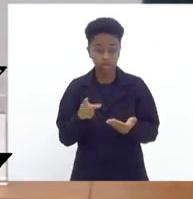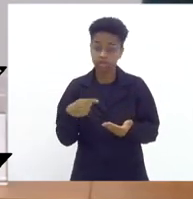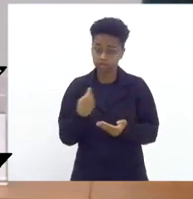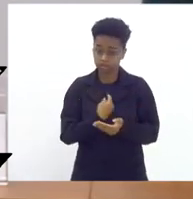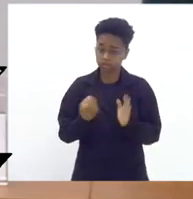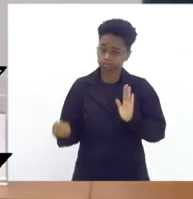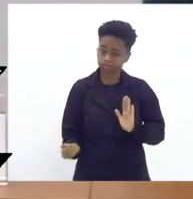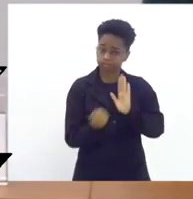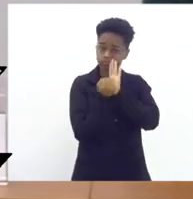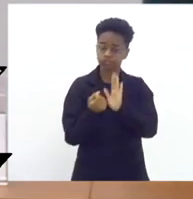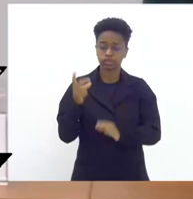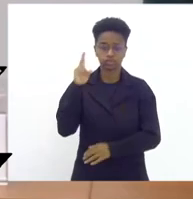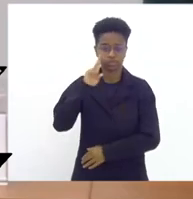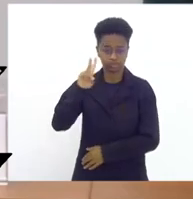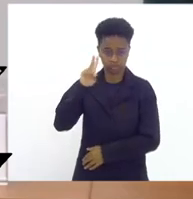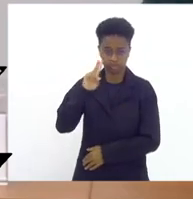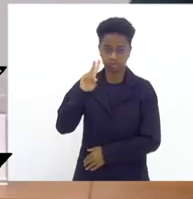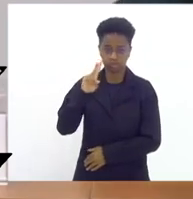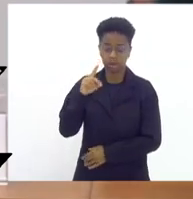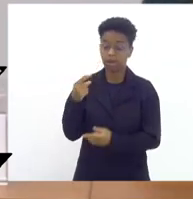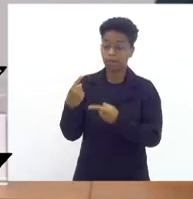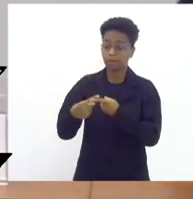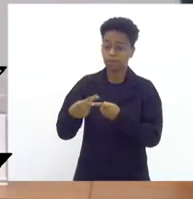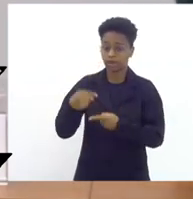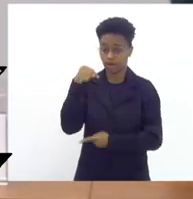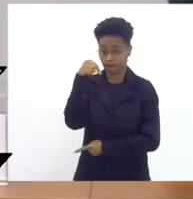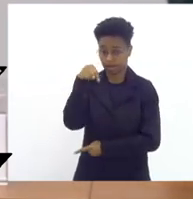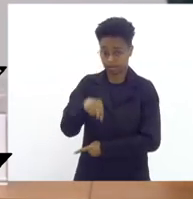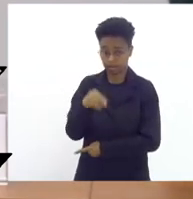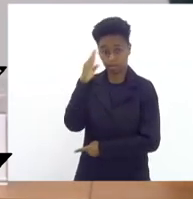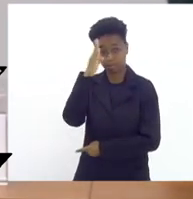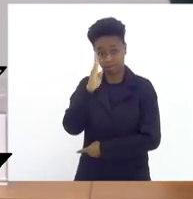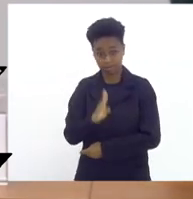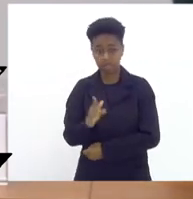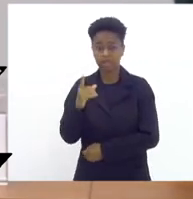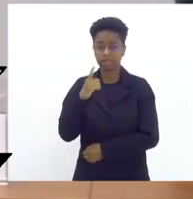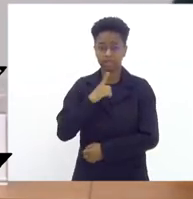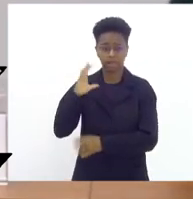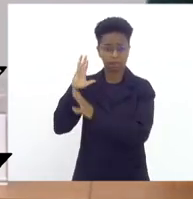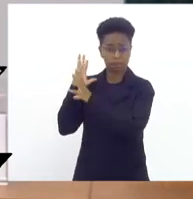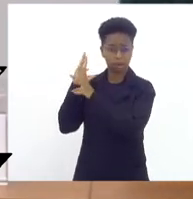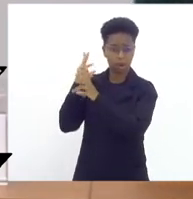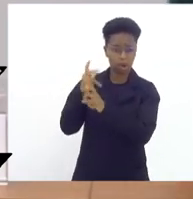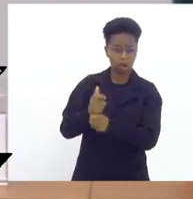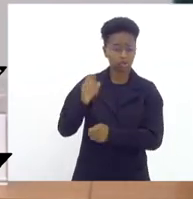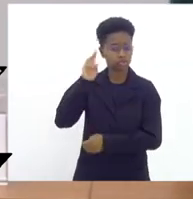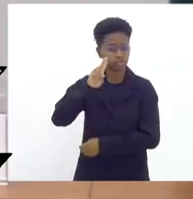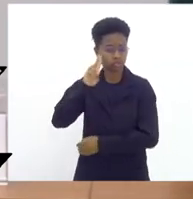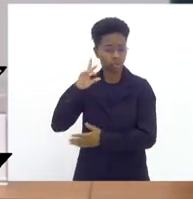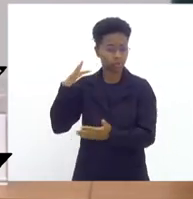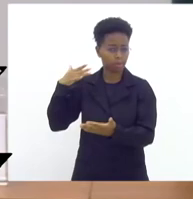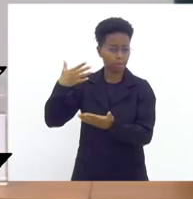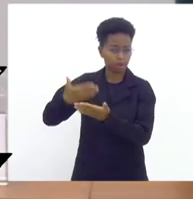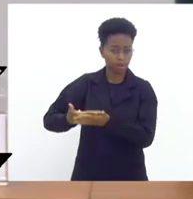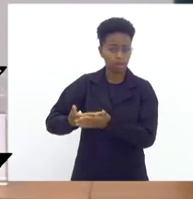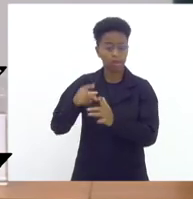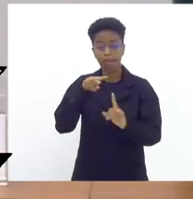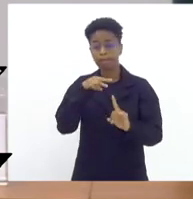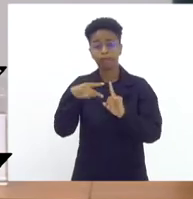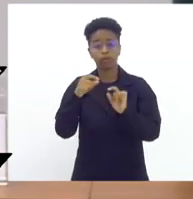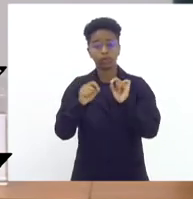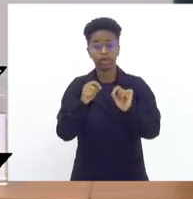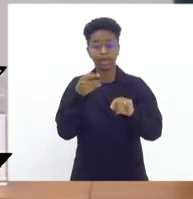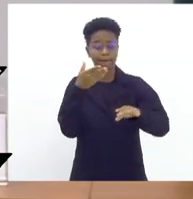história Estamos fazendo história porque o Brasil que tem um histórico enorme do ponto de vista da participação do